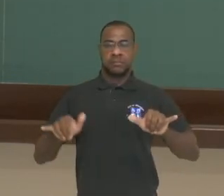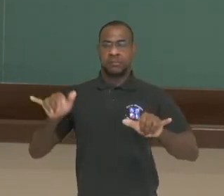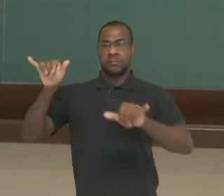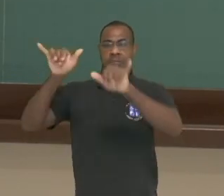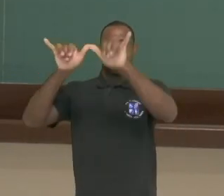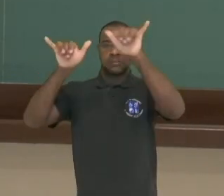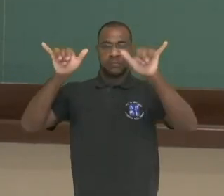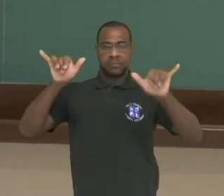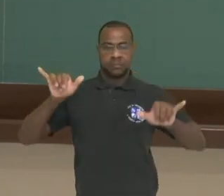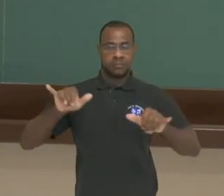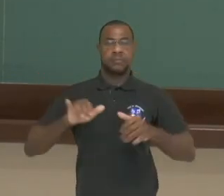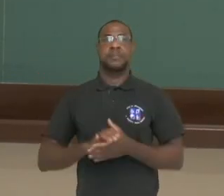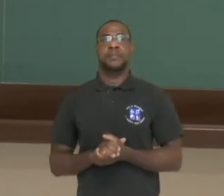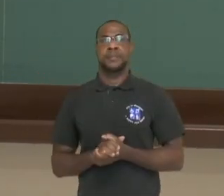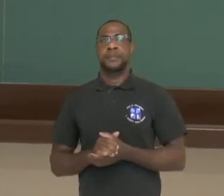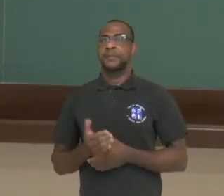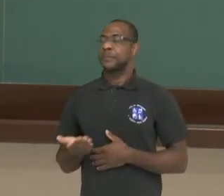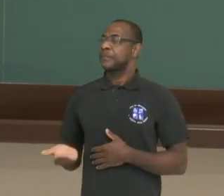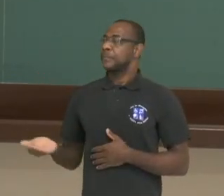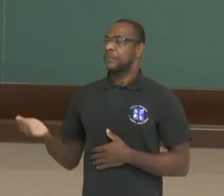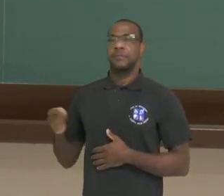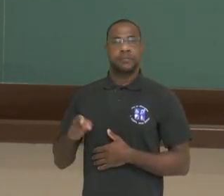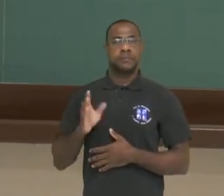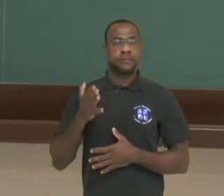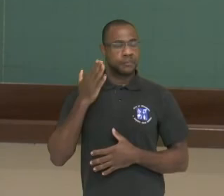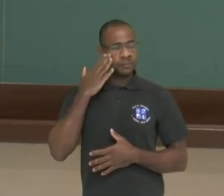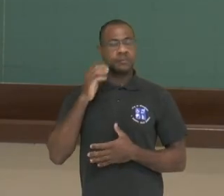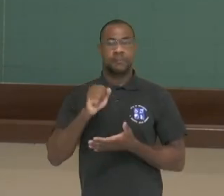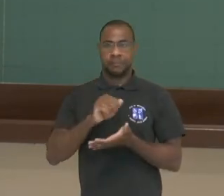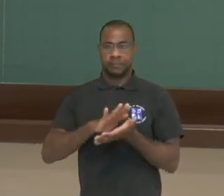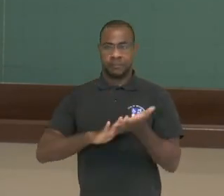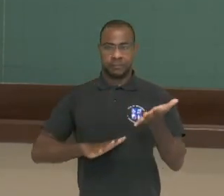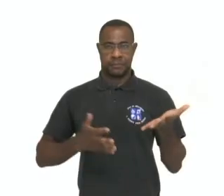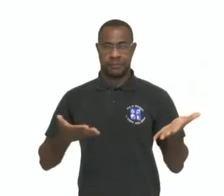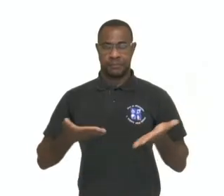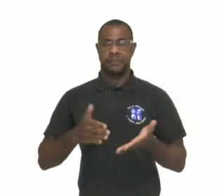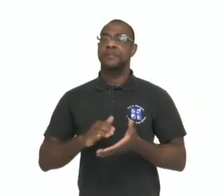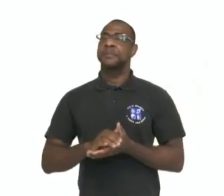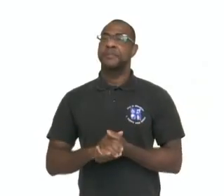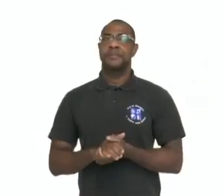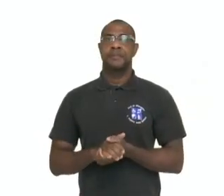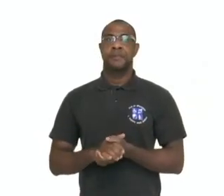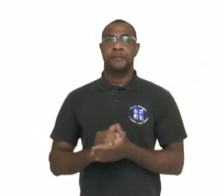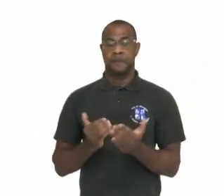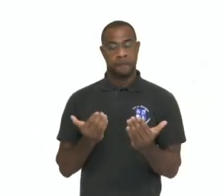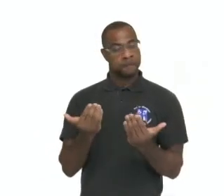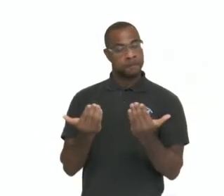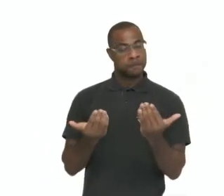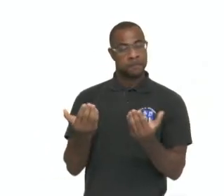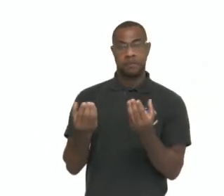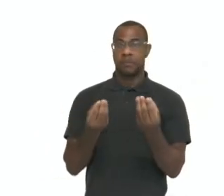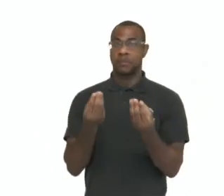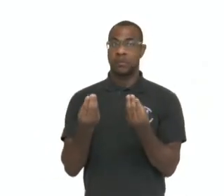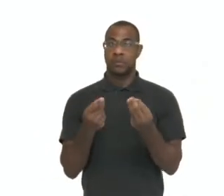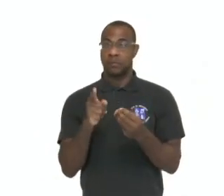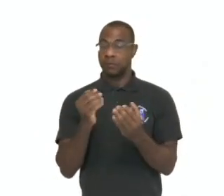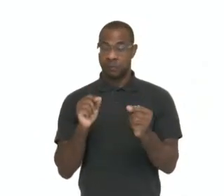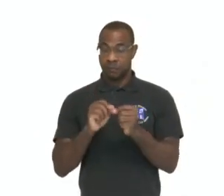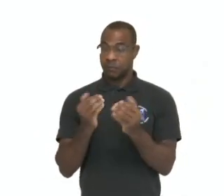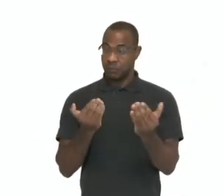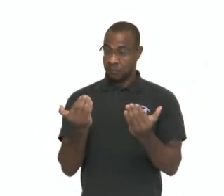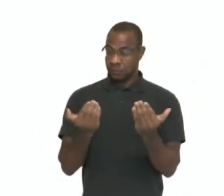Bora fazer mais uma atividade? Você já tá craque aí, né? Muito bem. Então vamos lá. Compare como que se dá, ó, você vai fazer uma